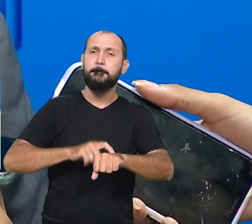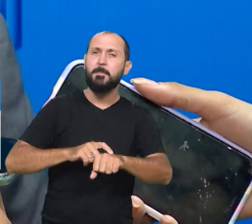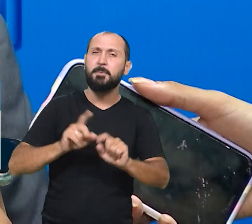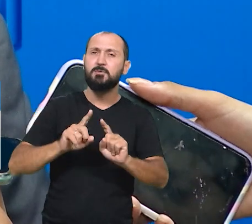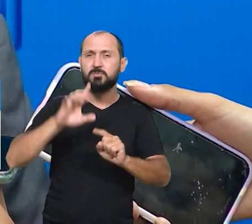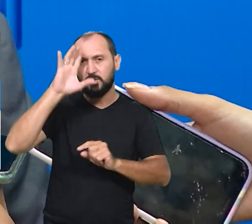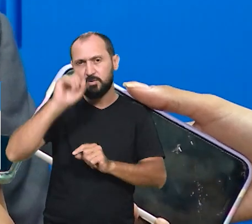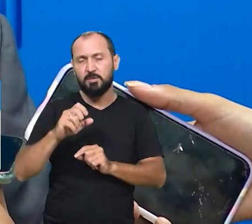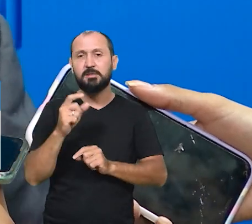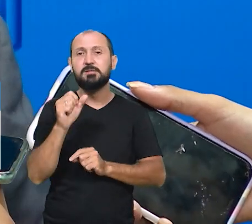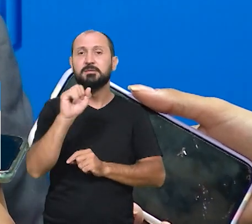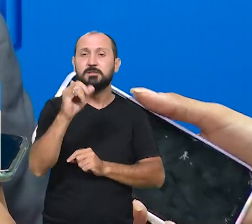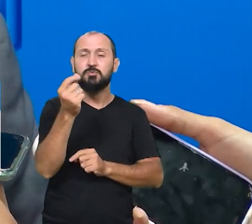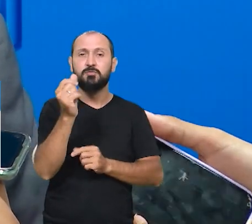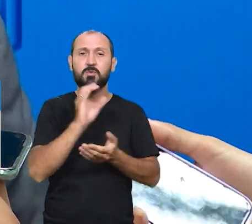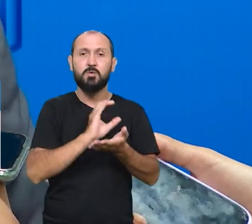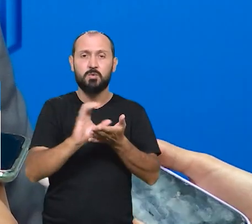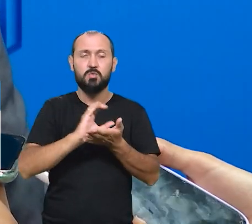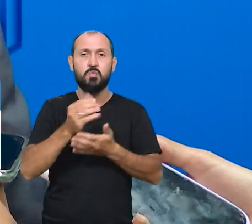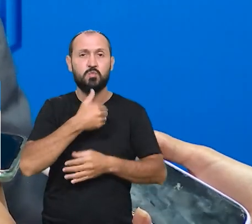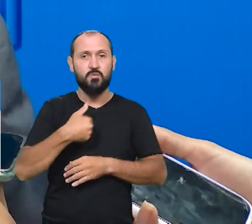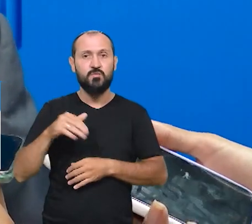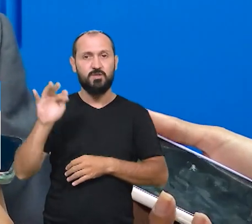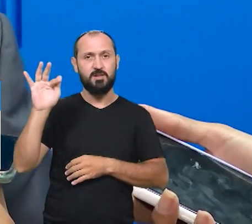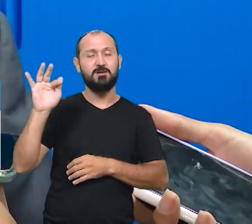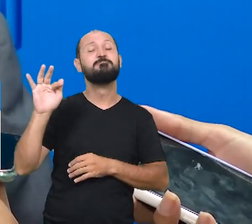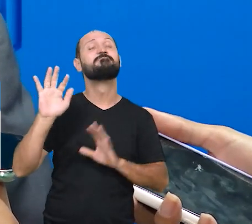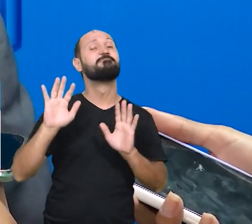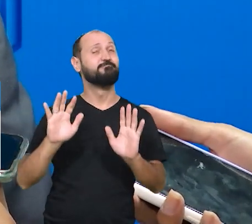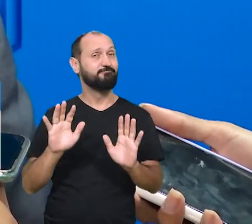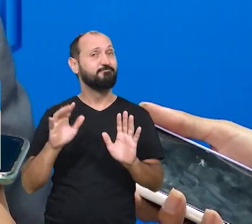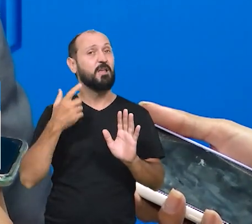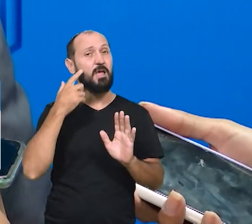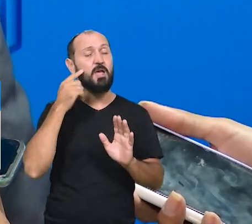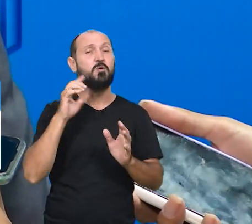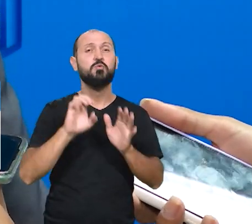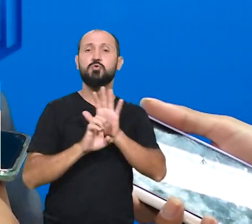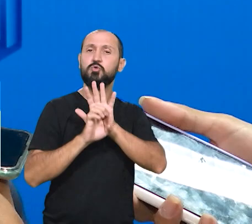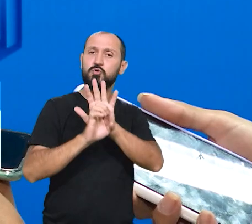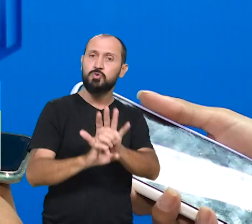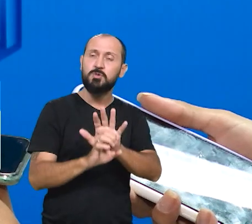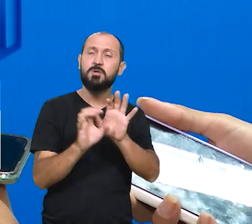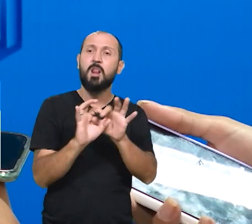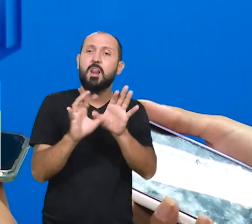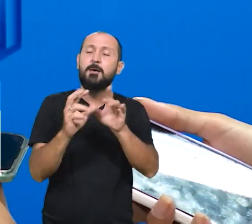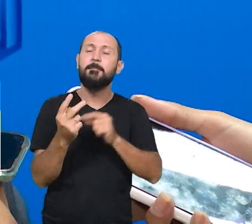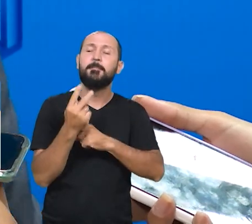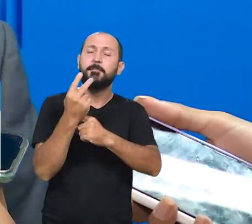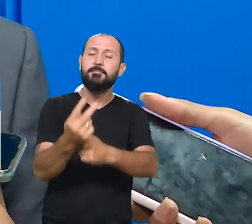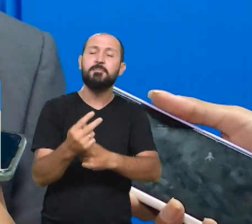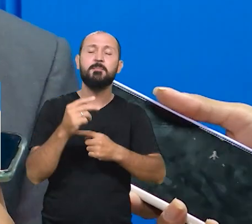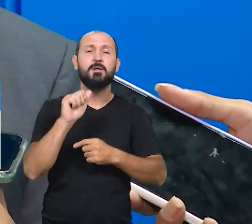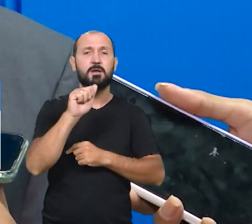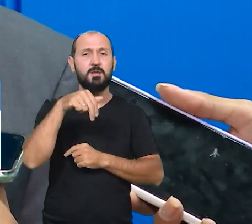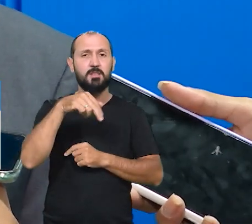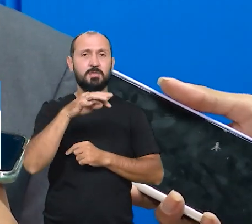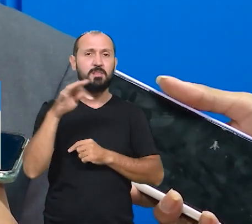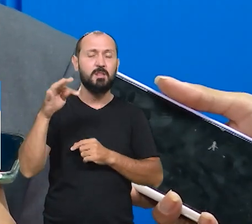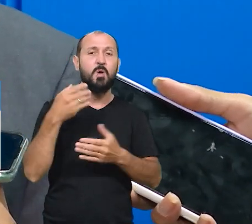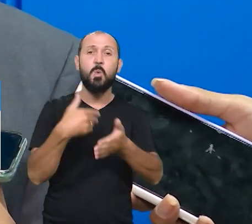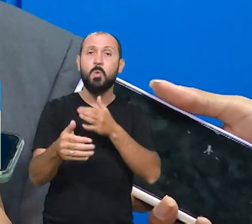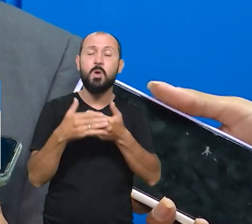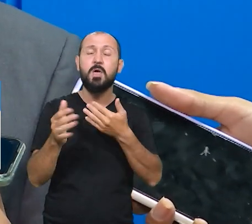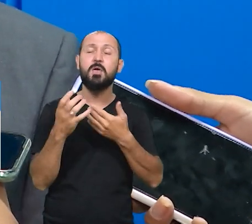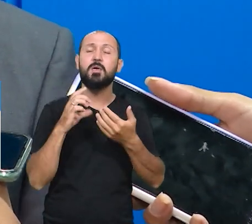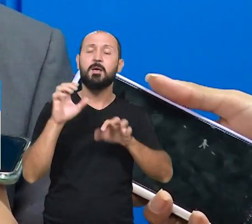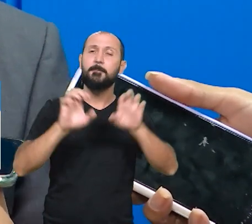Estado. Essa situação não se resolve sem investimento do governo federal. Uma coisa é uma modelagem de concessão pela